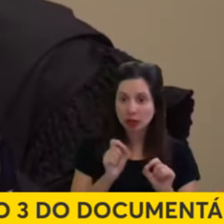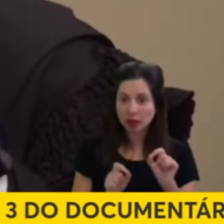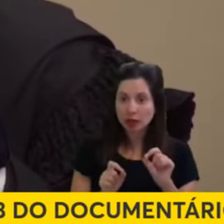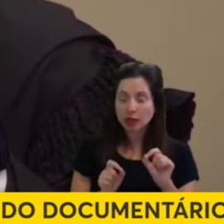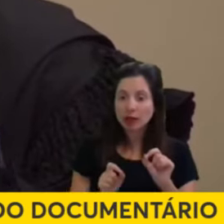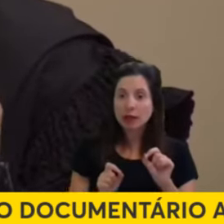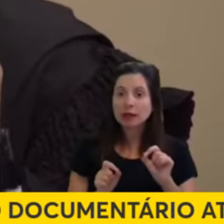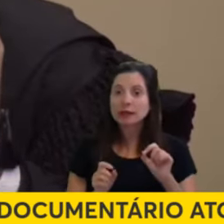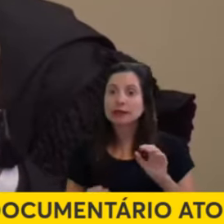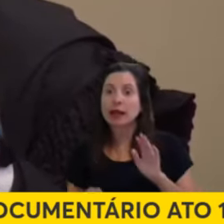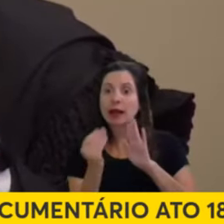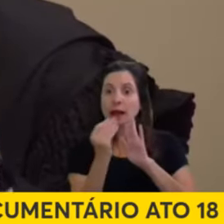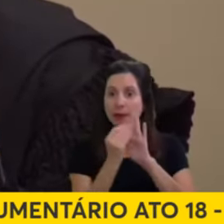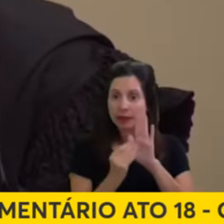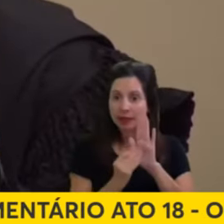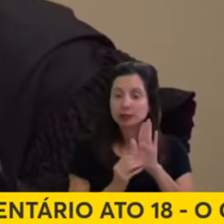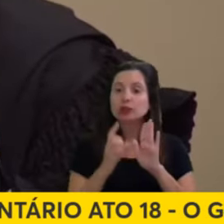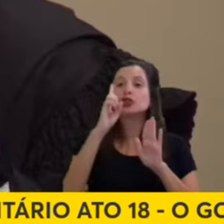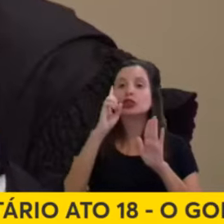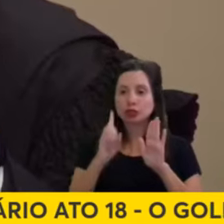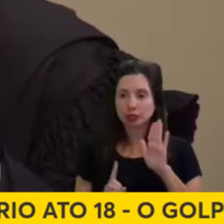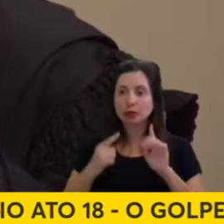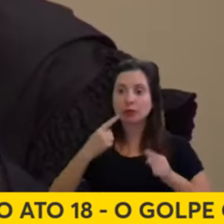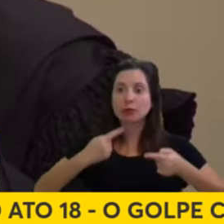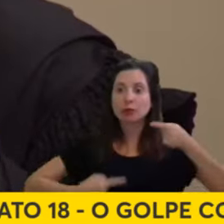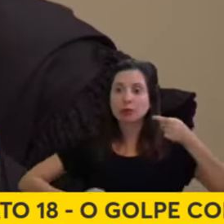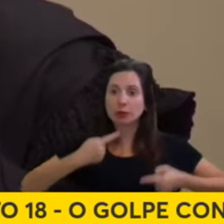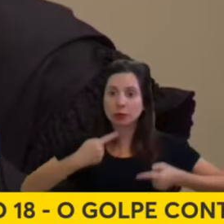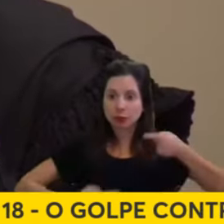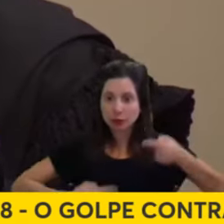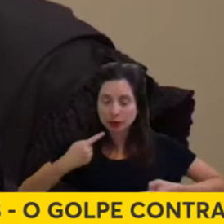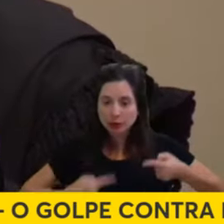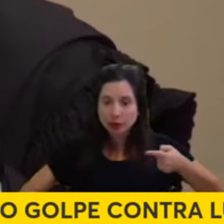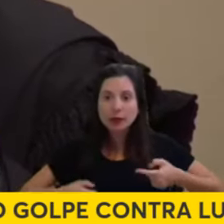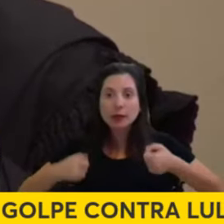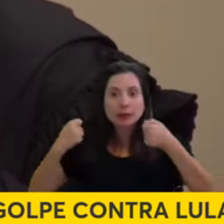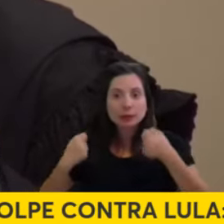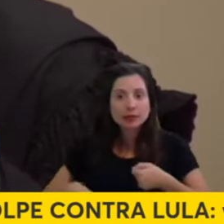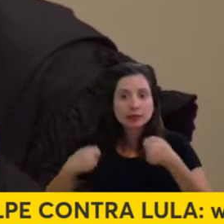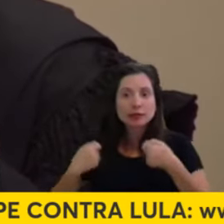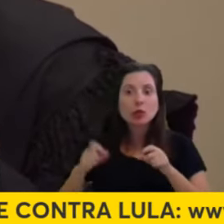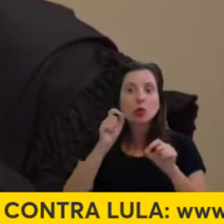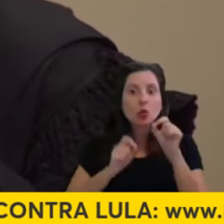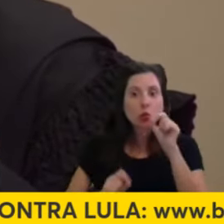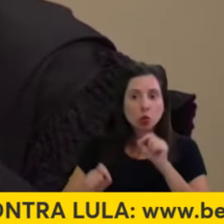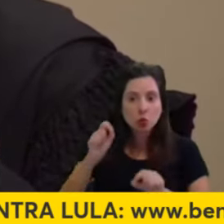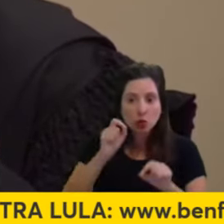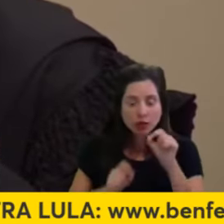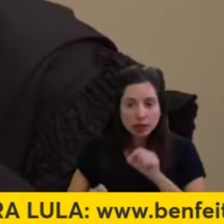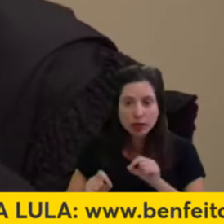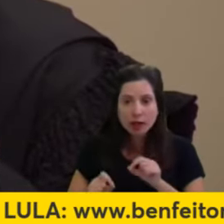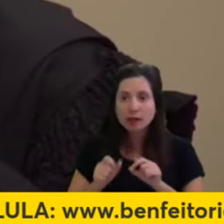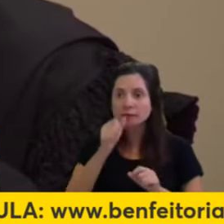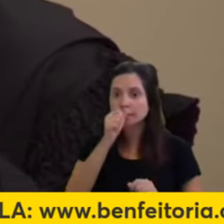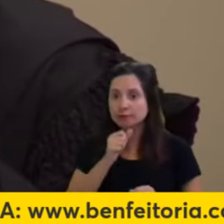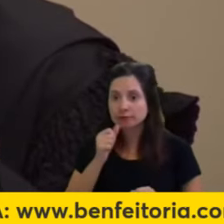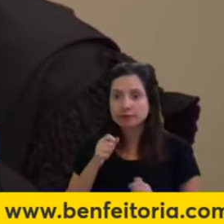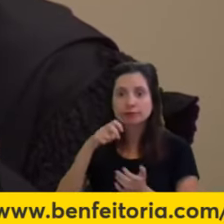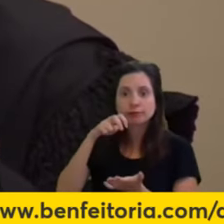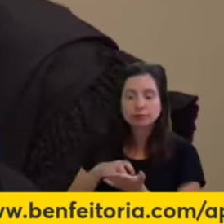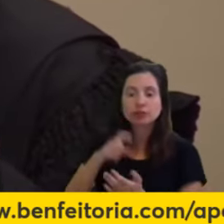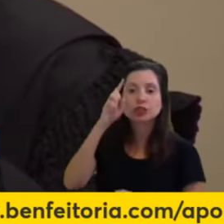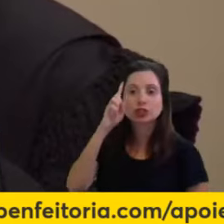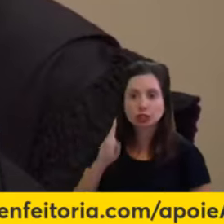aplicação da restrição dos direitos políticos o julgador deve ser restritivo sob pena de violação a direitos fundamentais com